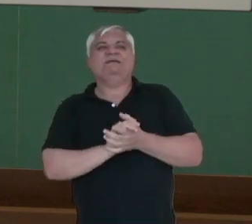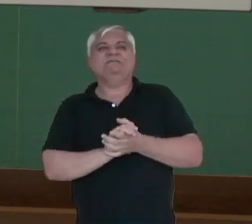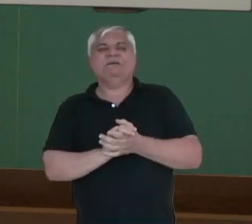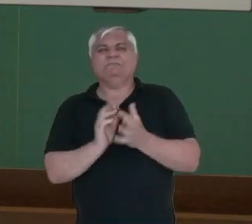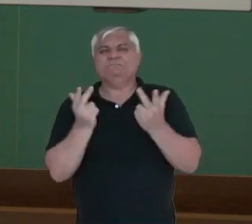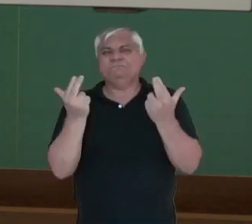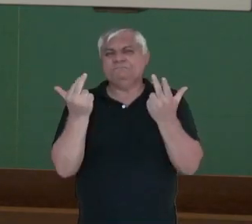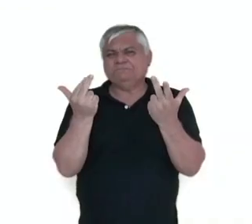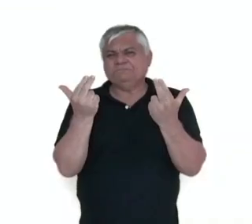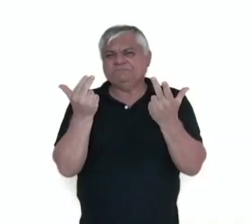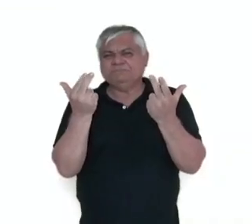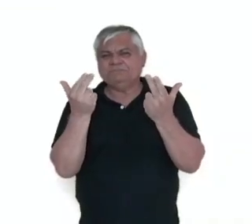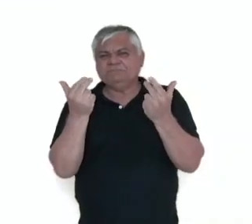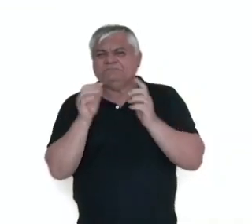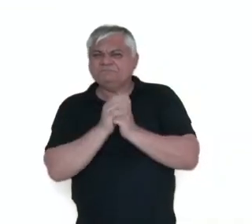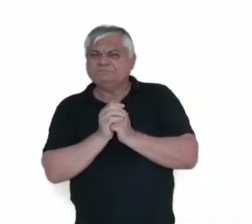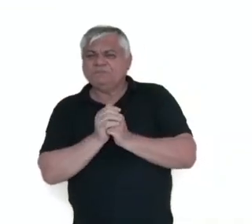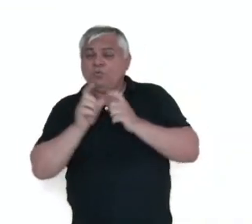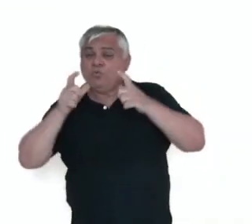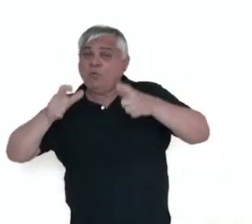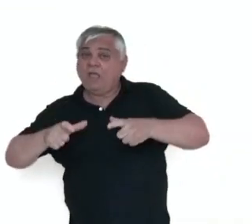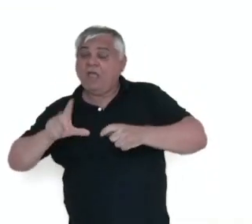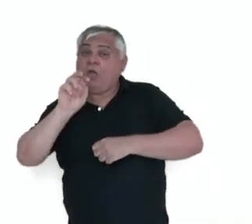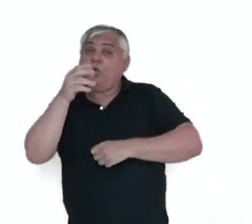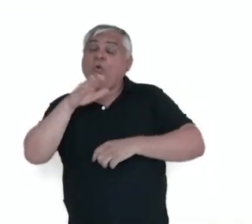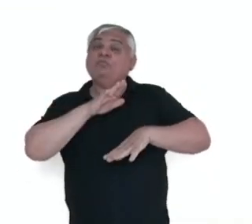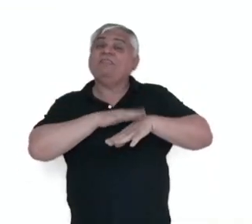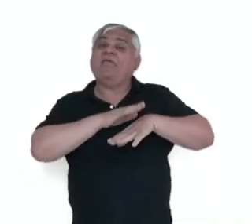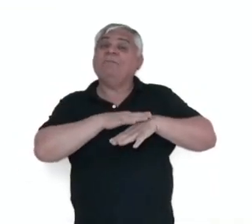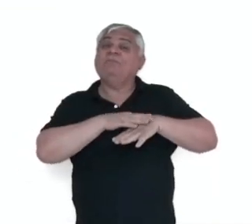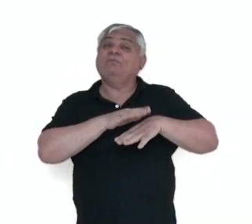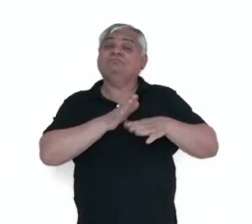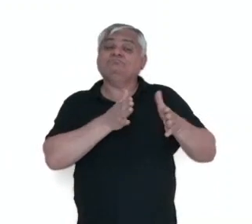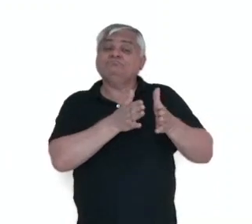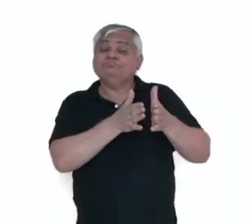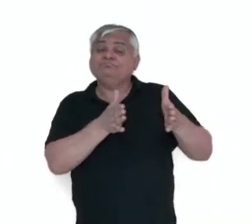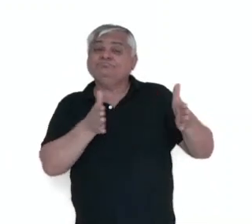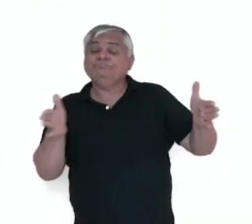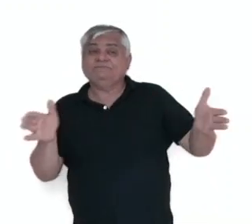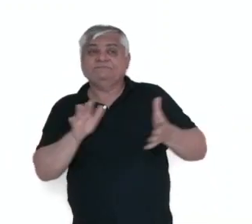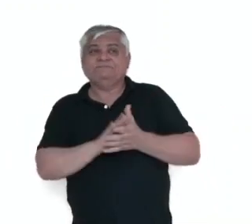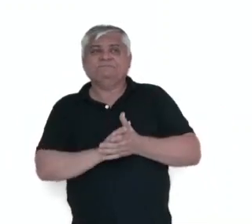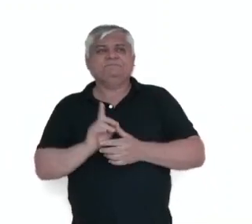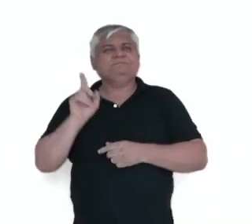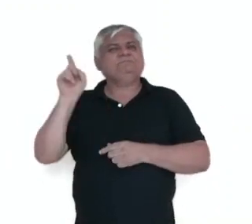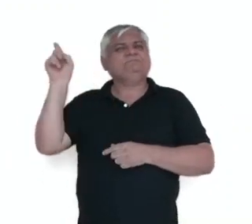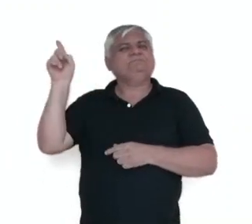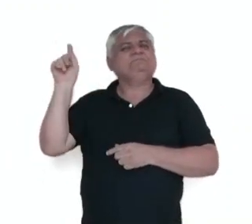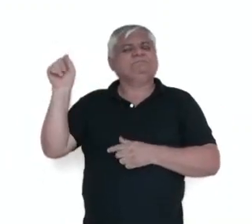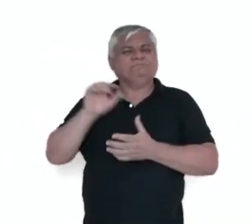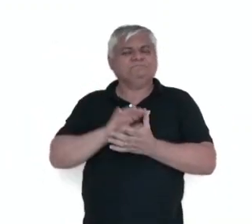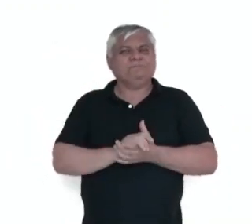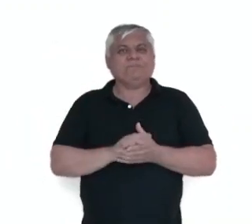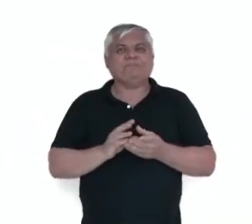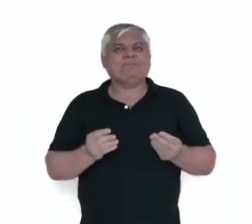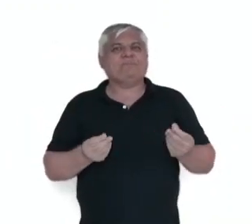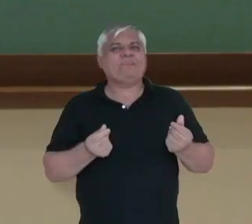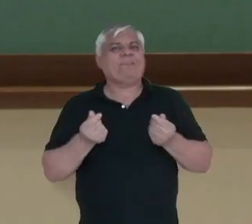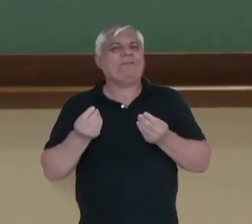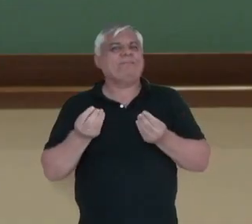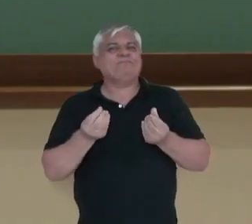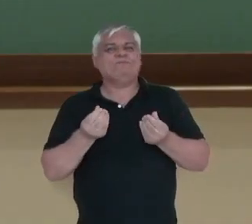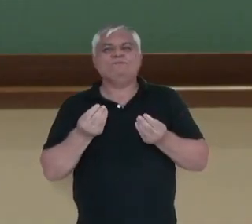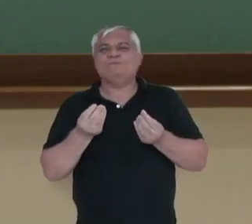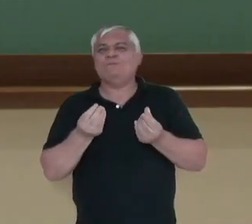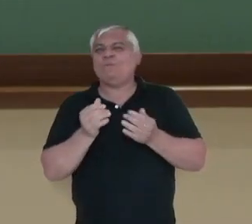semelhança no espaço ou no tempo. Olhem aí essa imagem, o que isso te faz lembrar? Já começa a dar